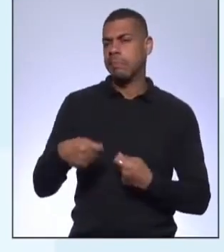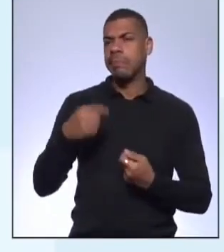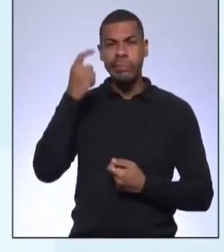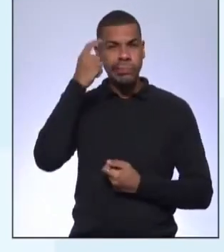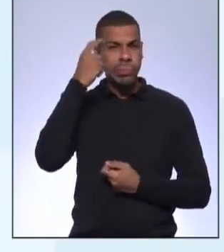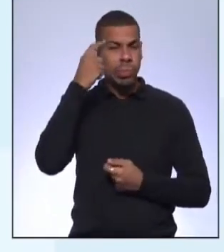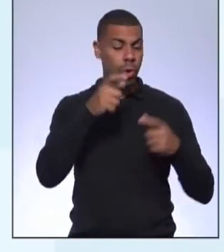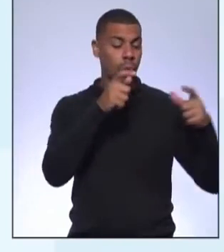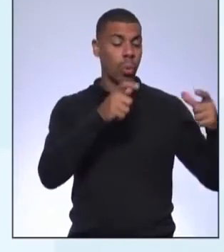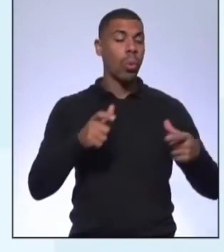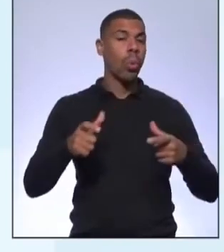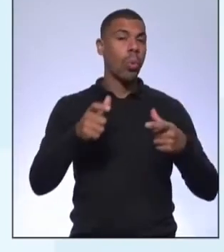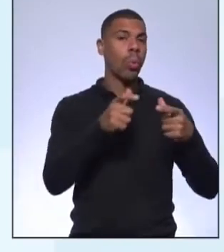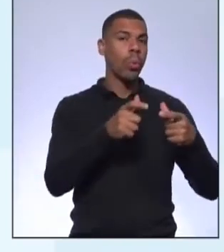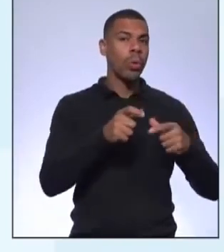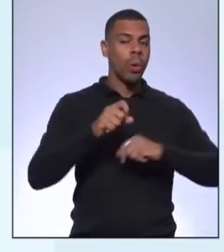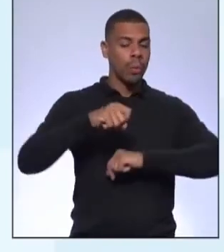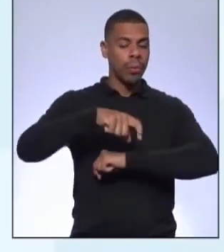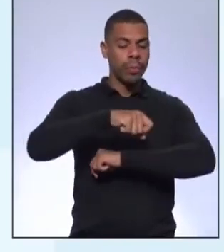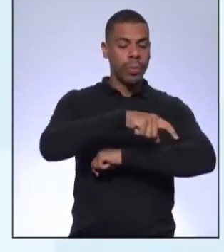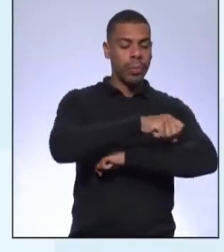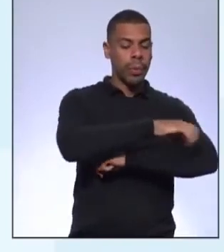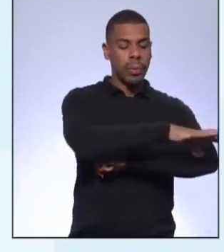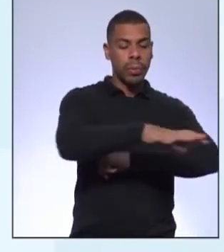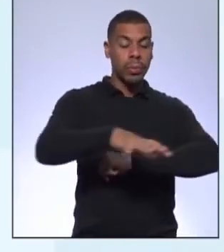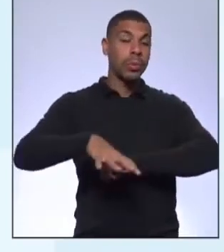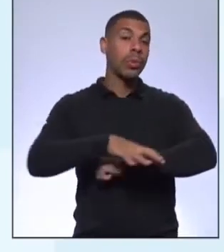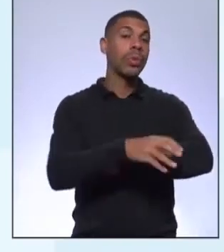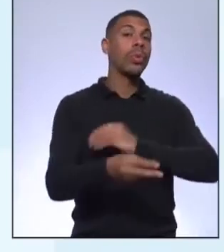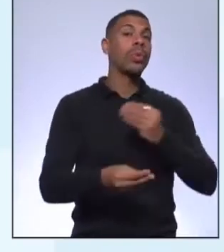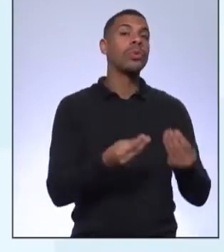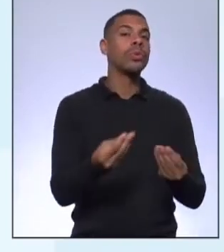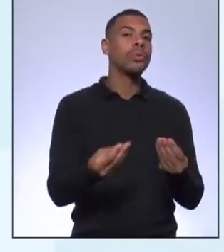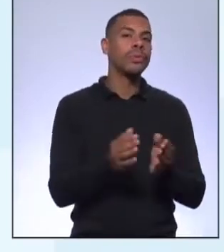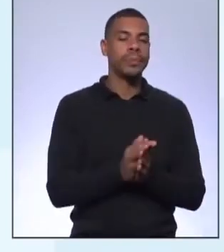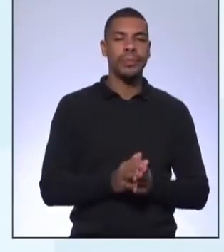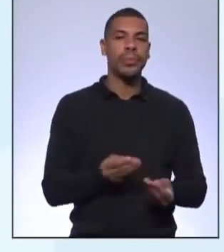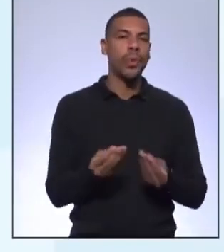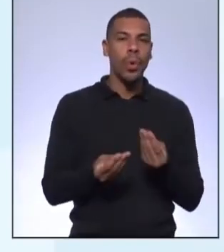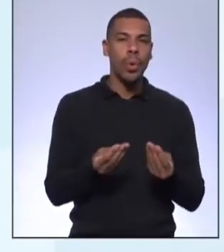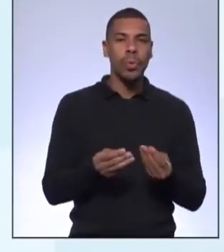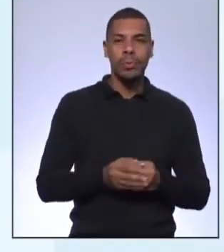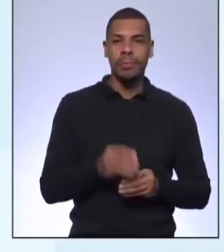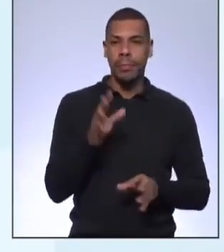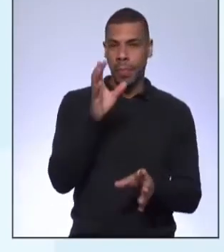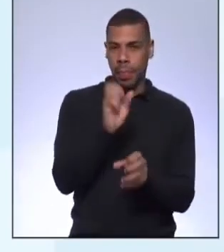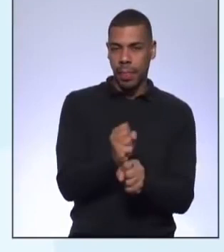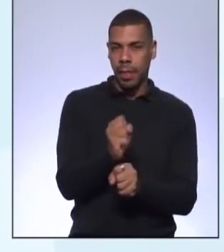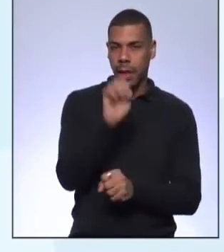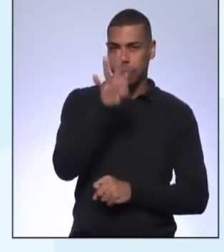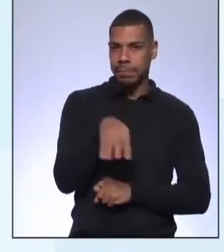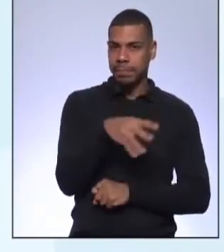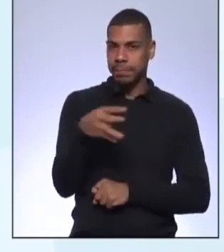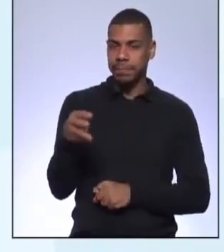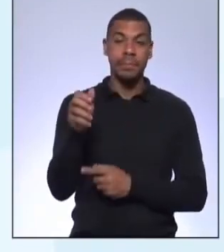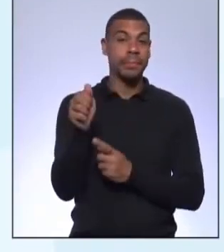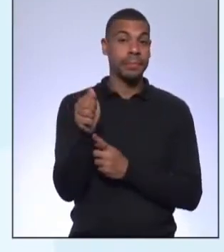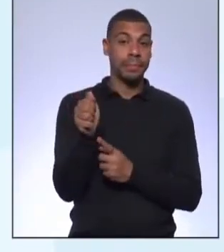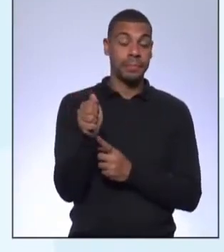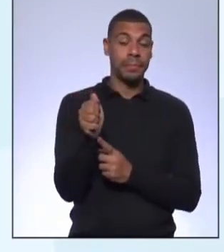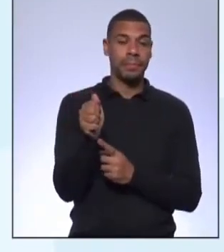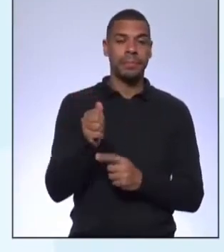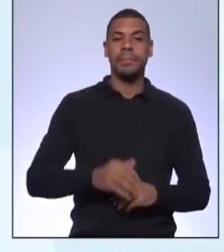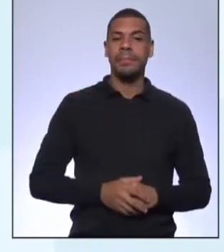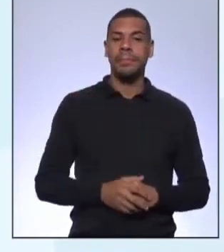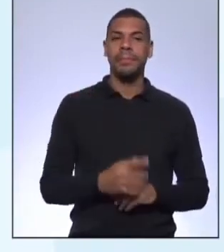que a localização do seu pomar seja nas seguintes coordenadas, tá? Aí você tem a letra A, tá,